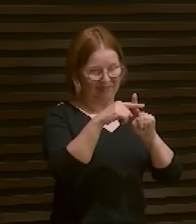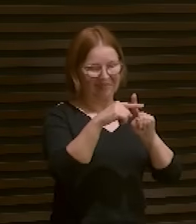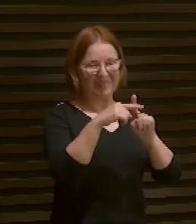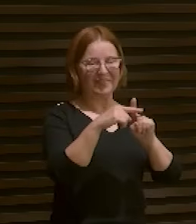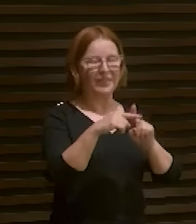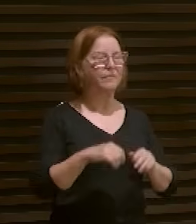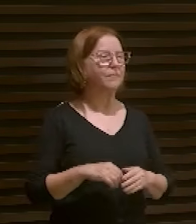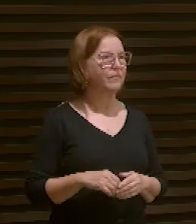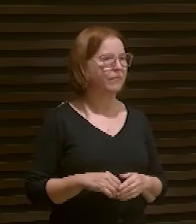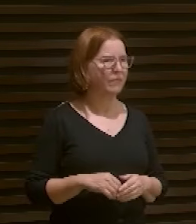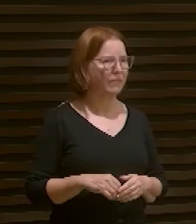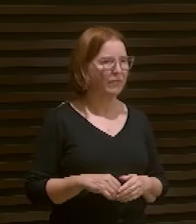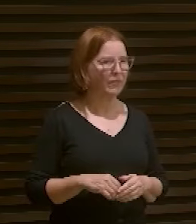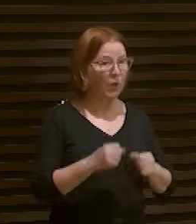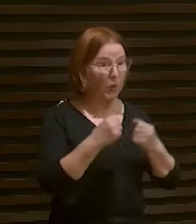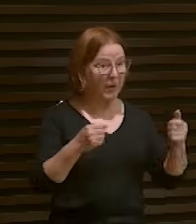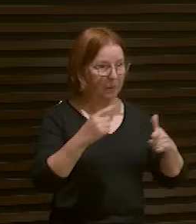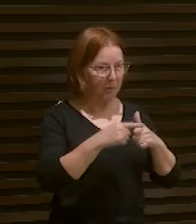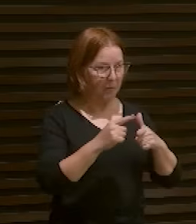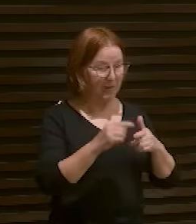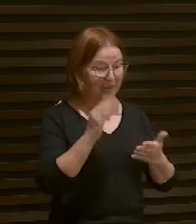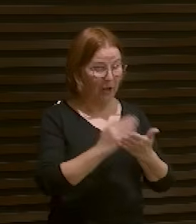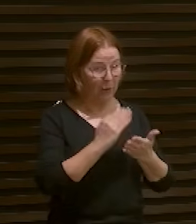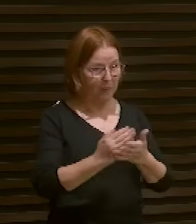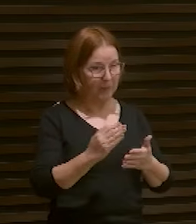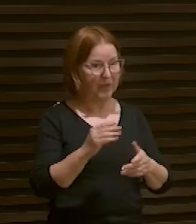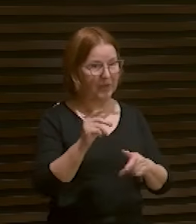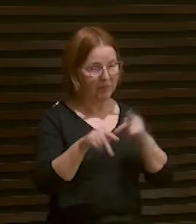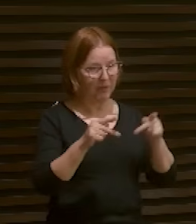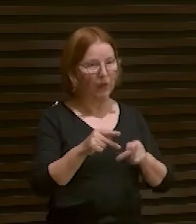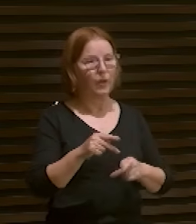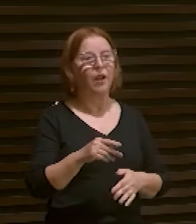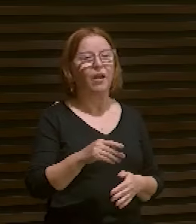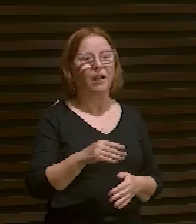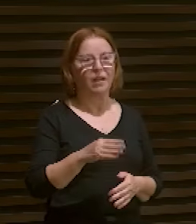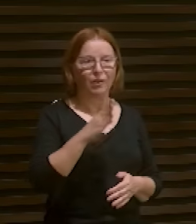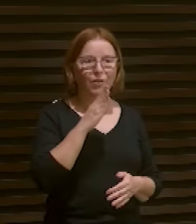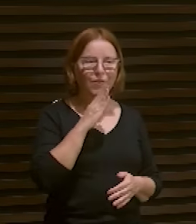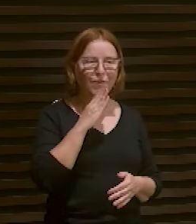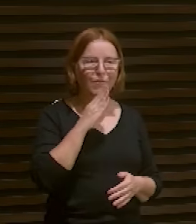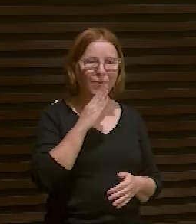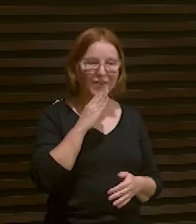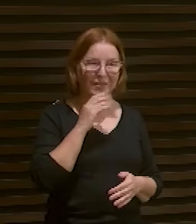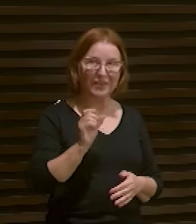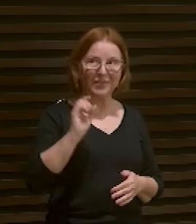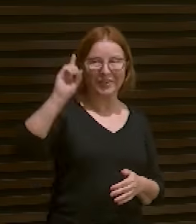Eu disse que o grande problema de algumas pessoas é ter o conhecimento da doutrina na mente, dá aula para